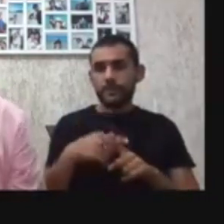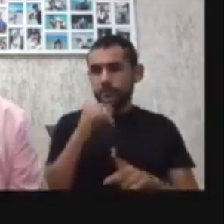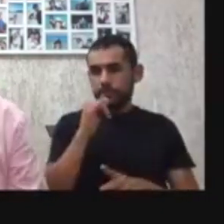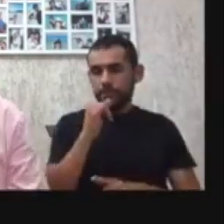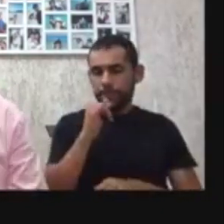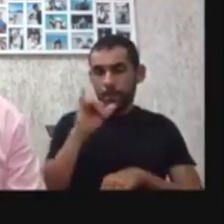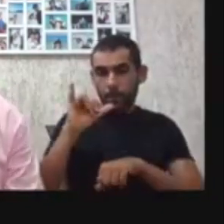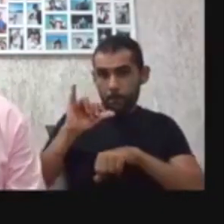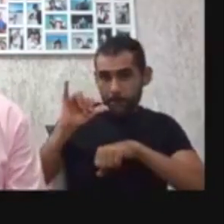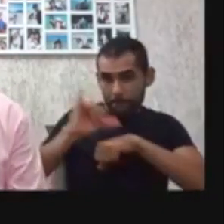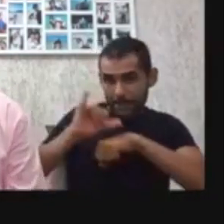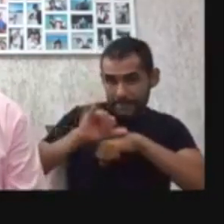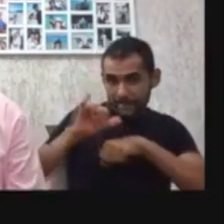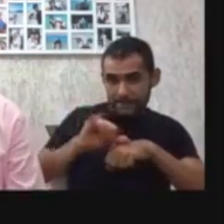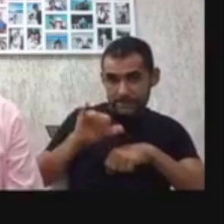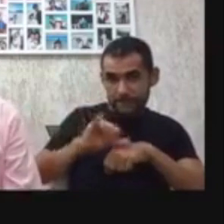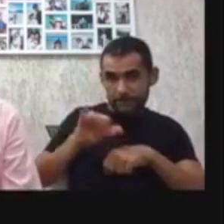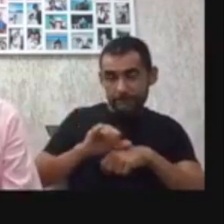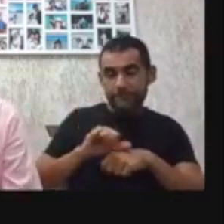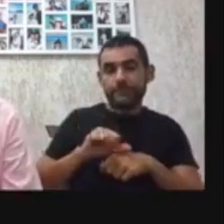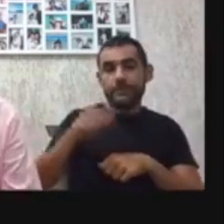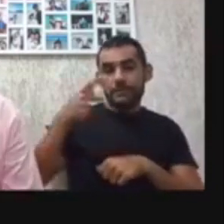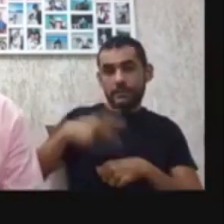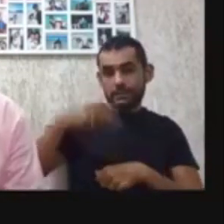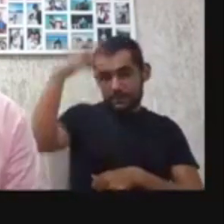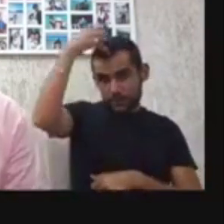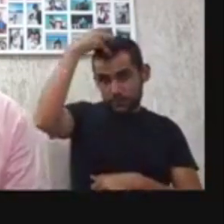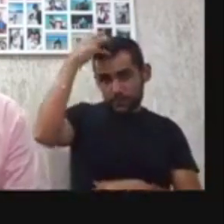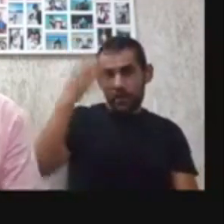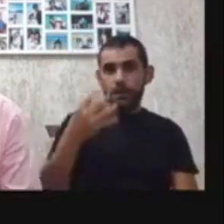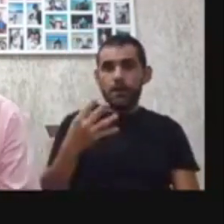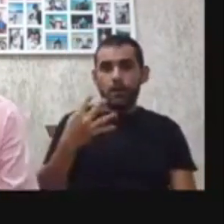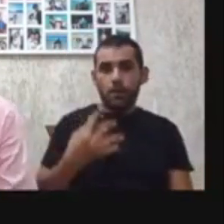praça de São João del Rei está sendo reformada com